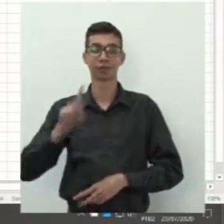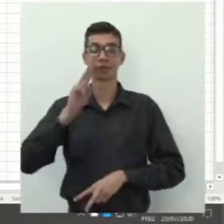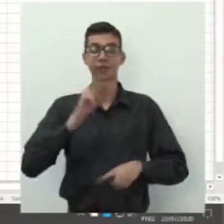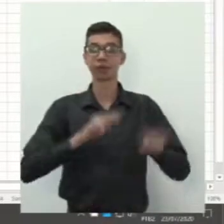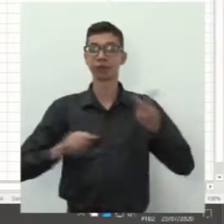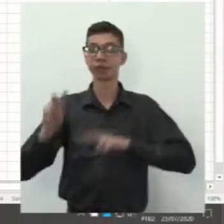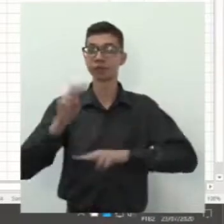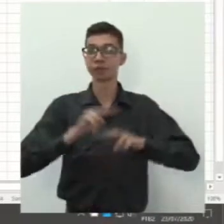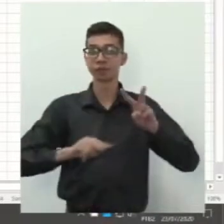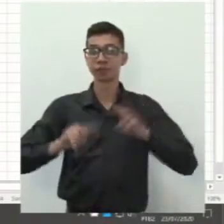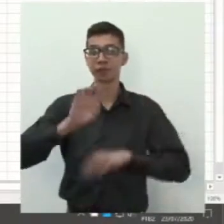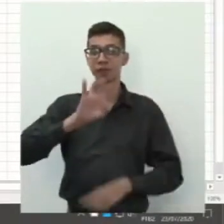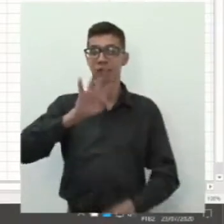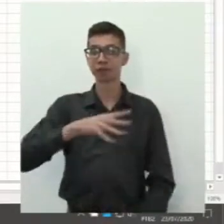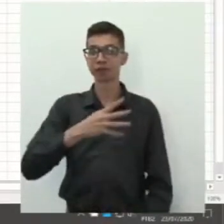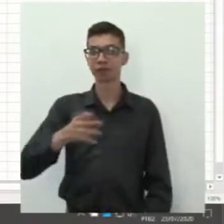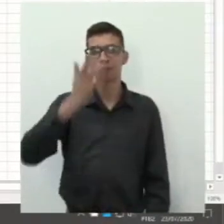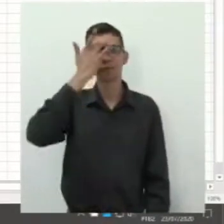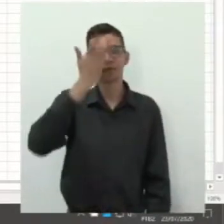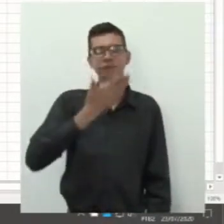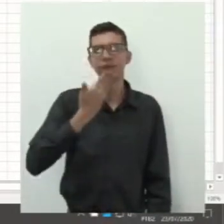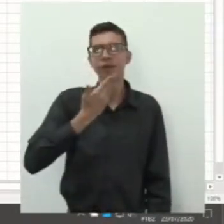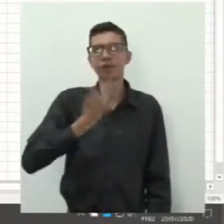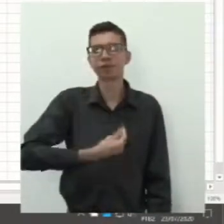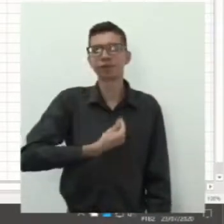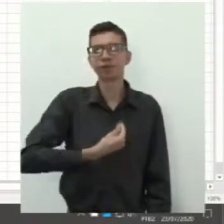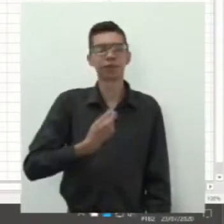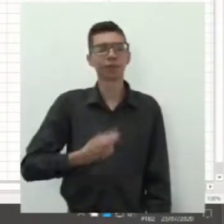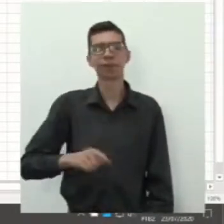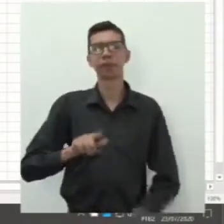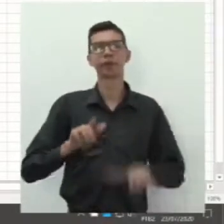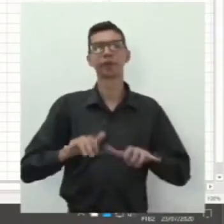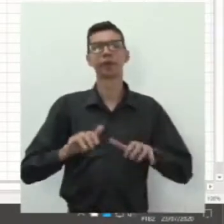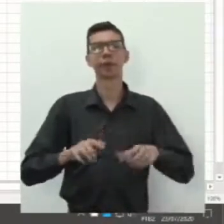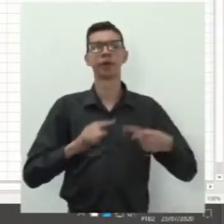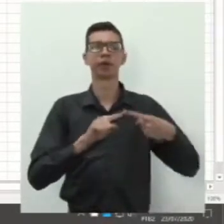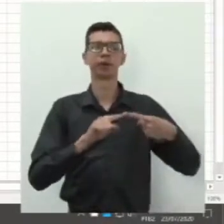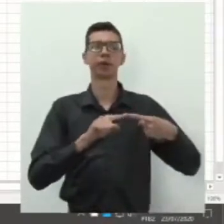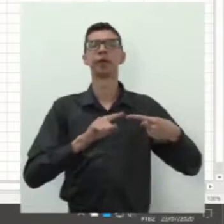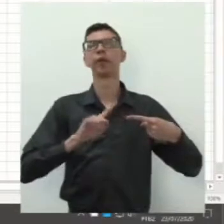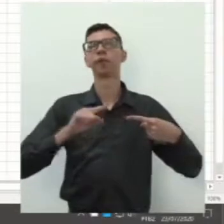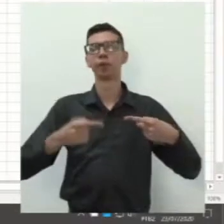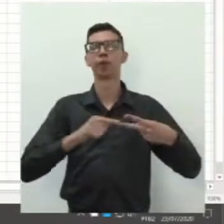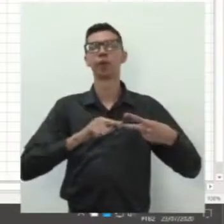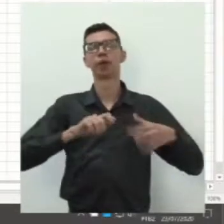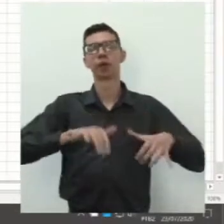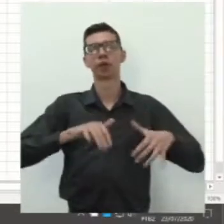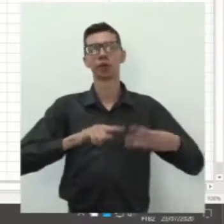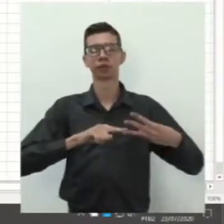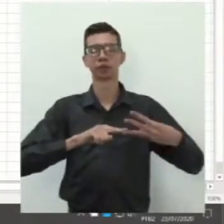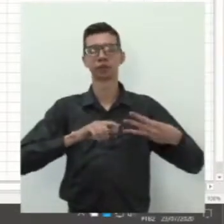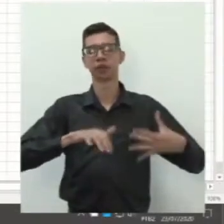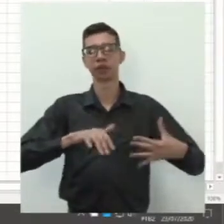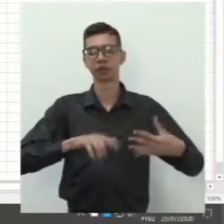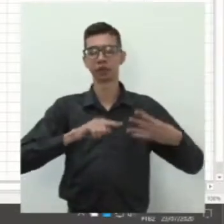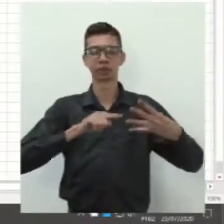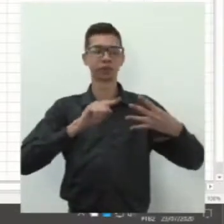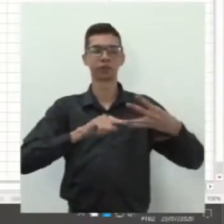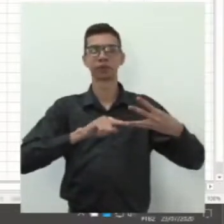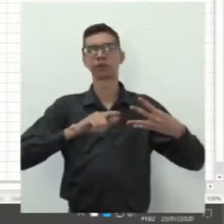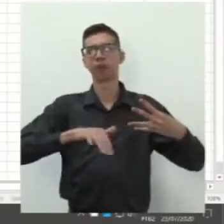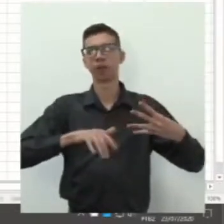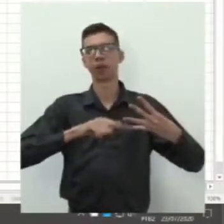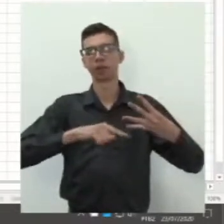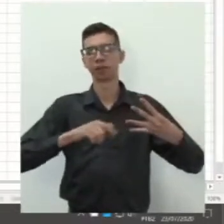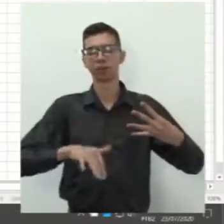o quanto que ele facilita a vida. Né? Eu não precisei preencher dia a dia. Né? Eu posso mudar essa sequência, eu posso, por exemplo, colocar